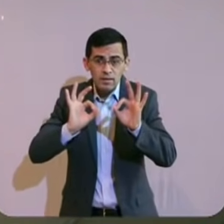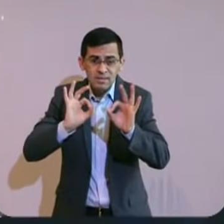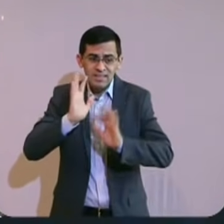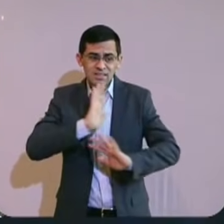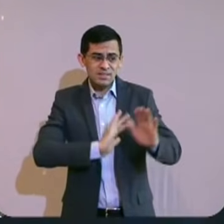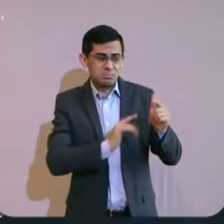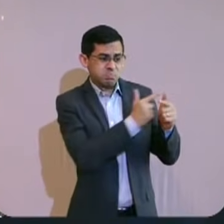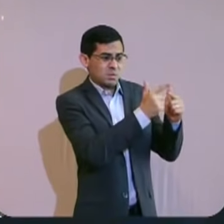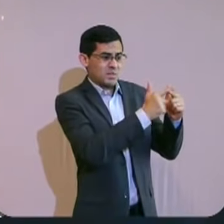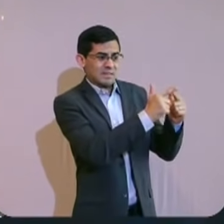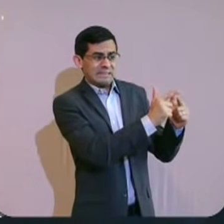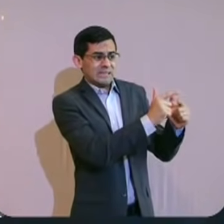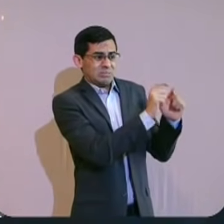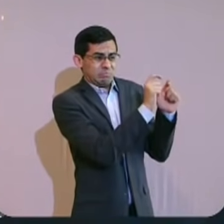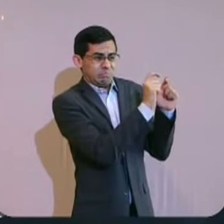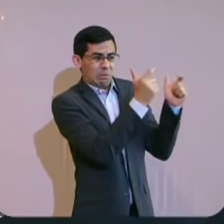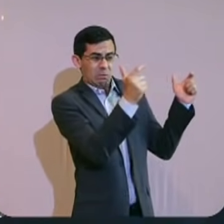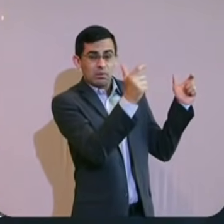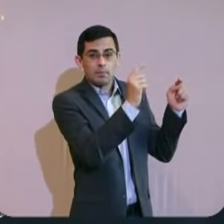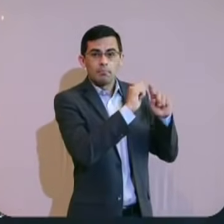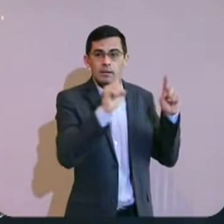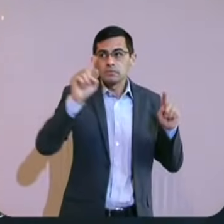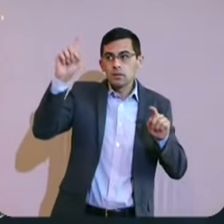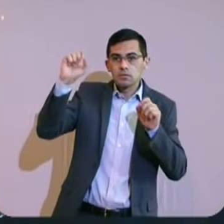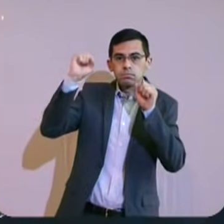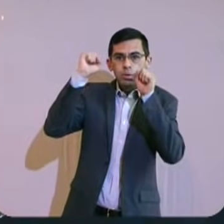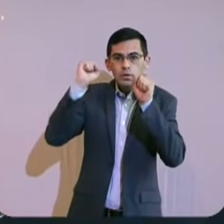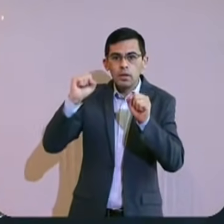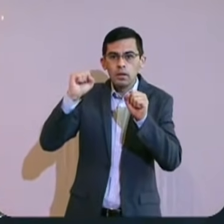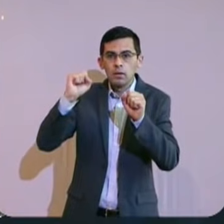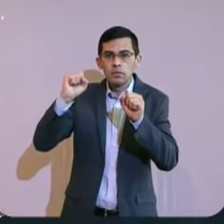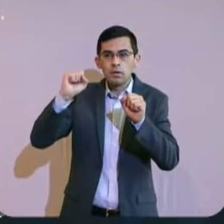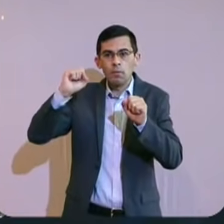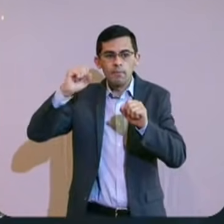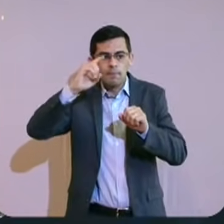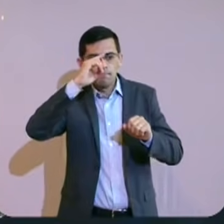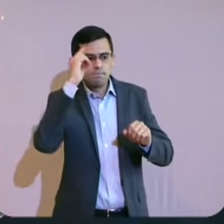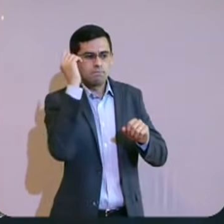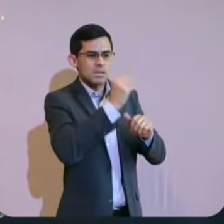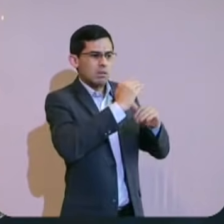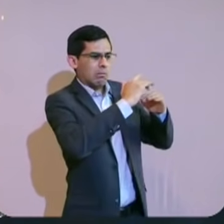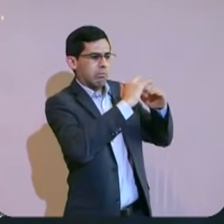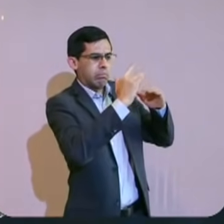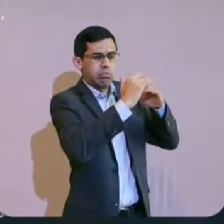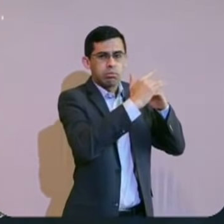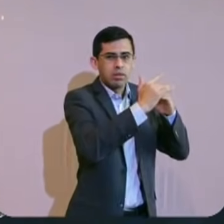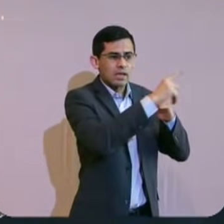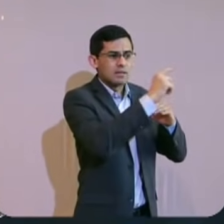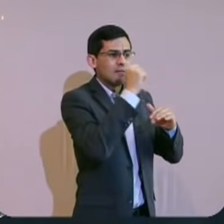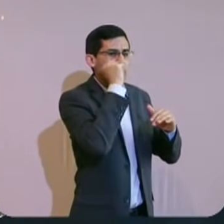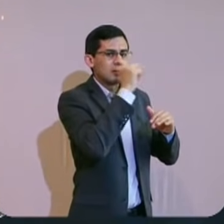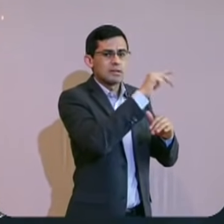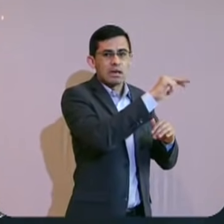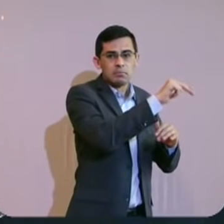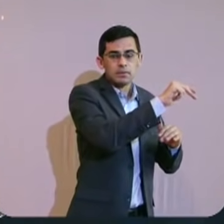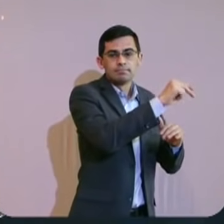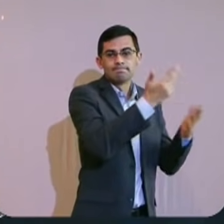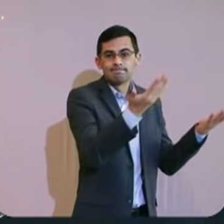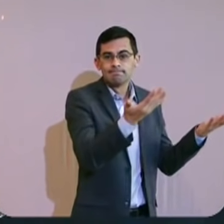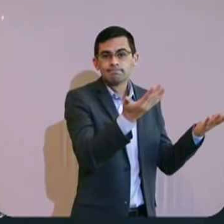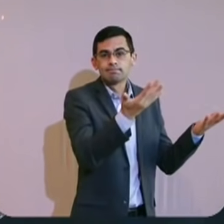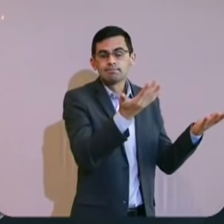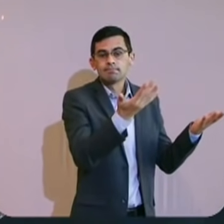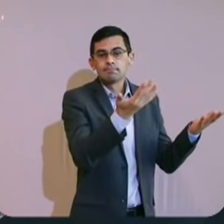parecia insolúvel. E aí Deus manda uma lepra para sua irmã.